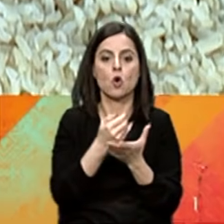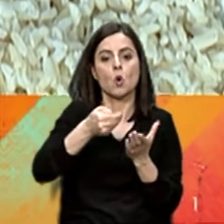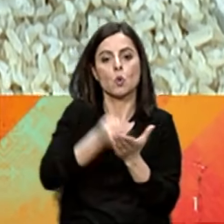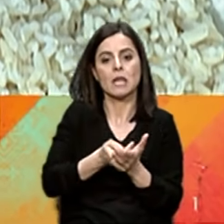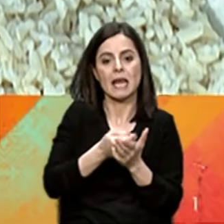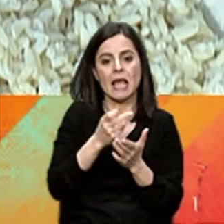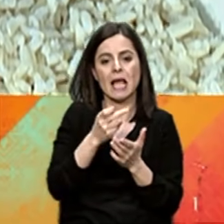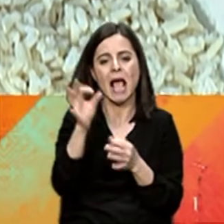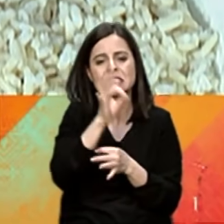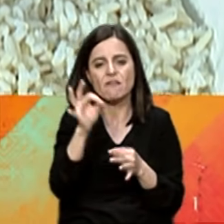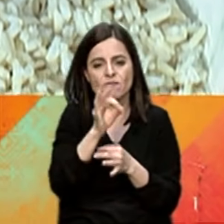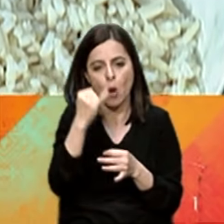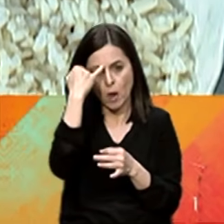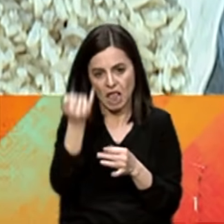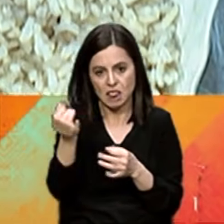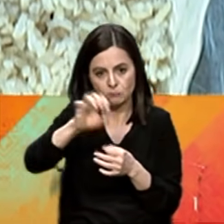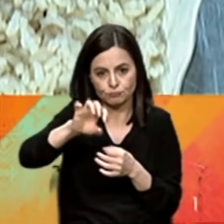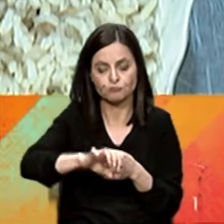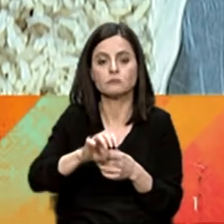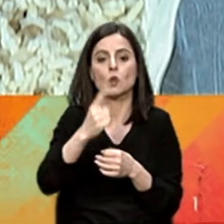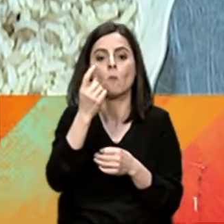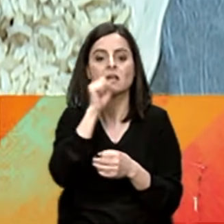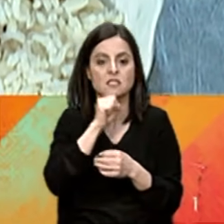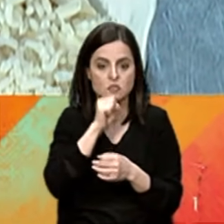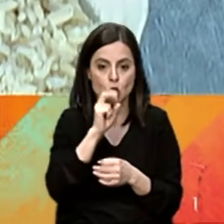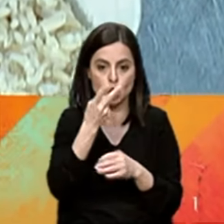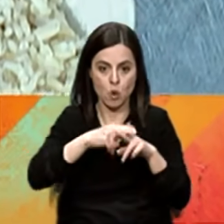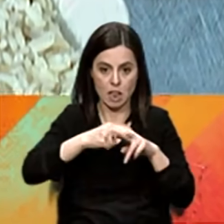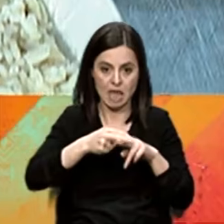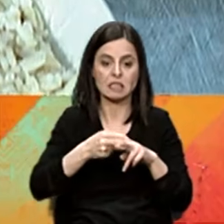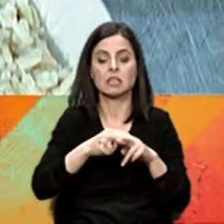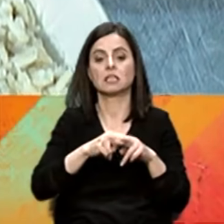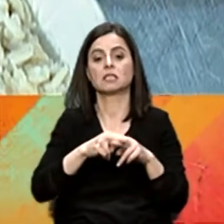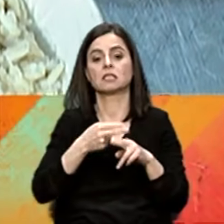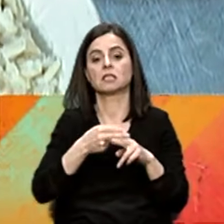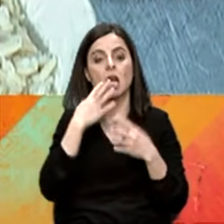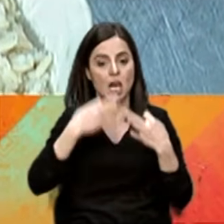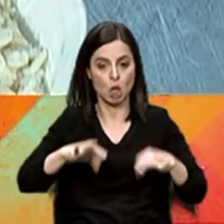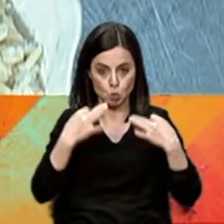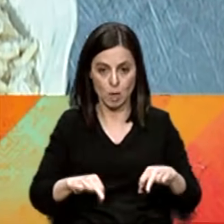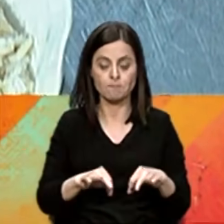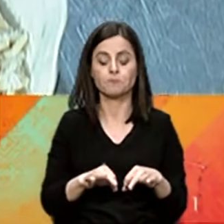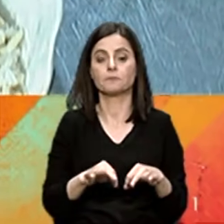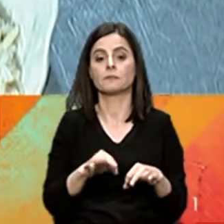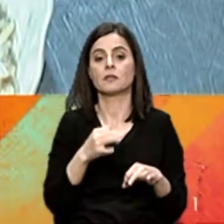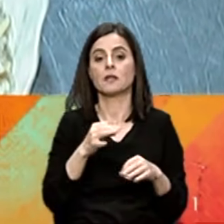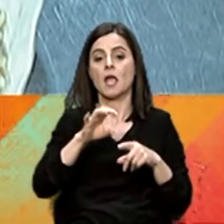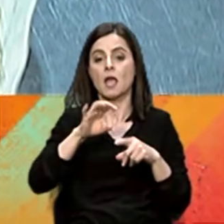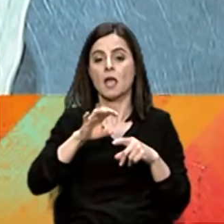uma cenoura, 2 latas de atum ao natural, 150 gramas de milho doce e ainda